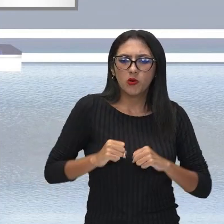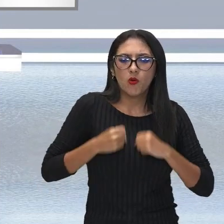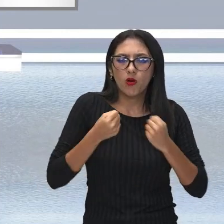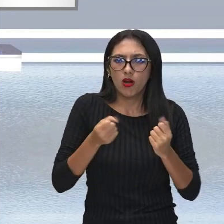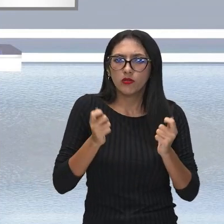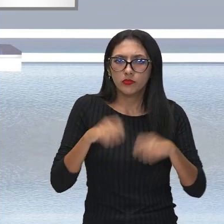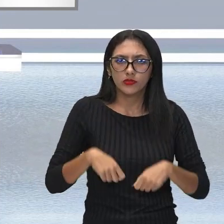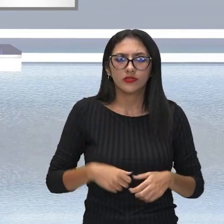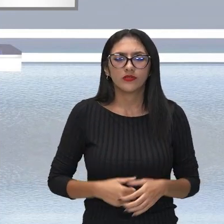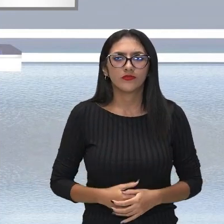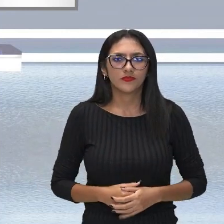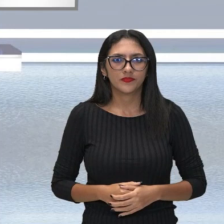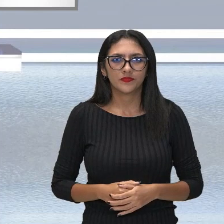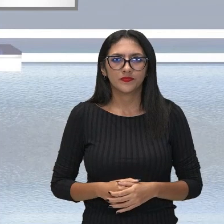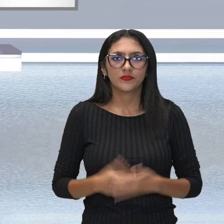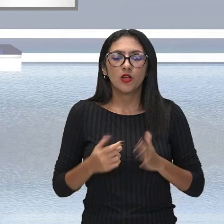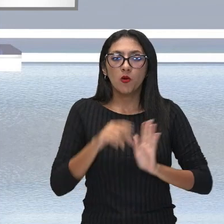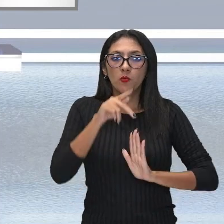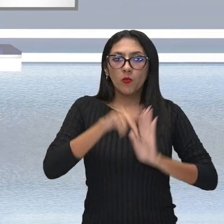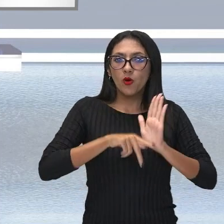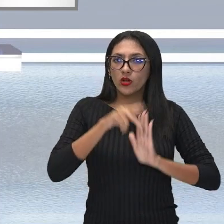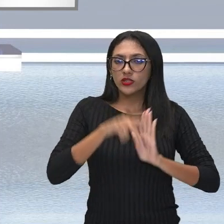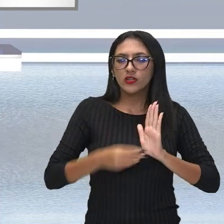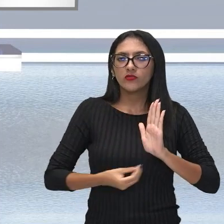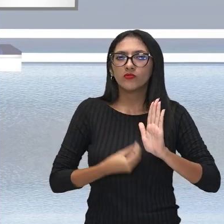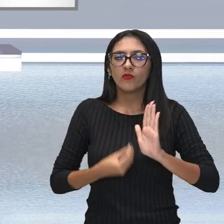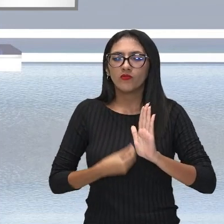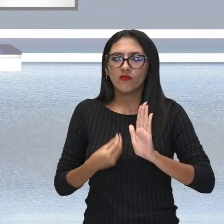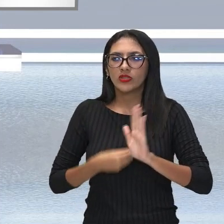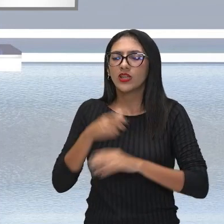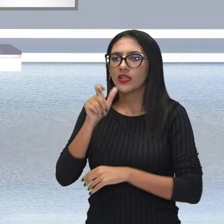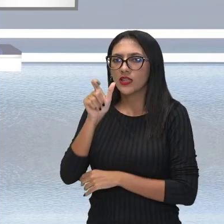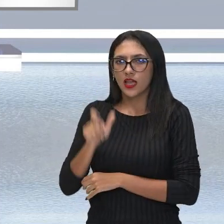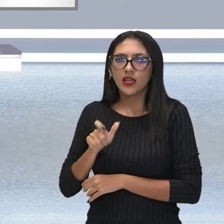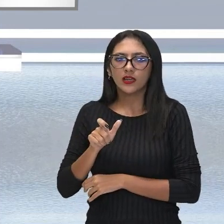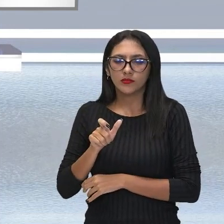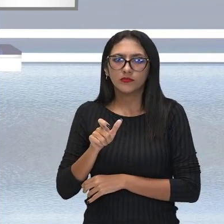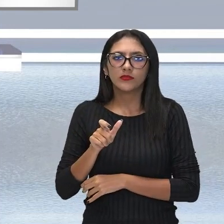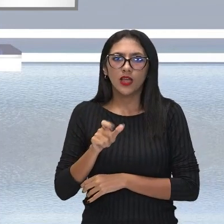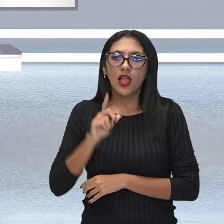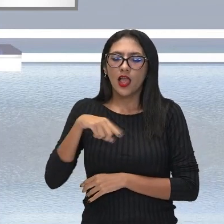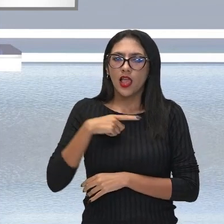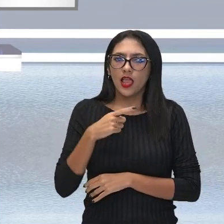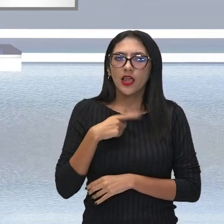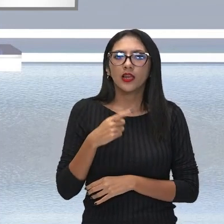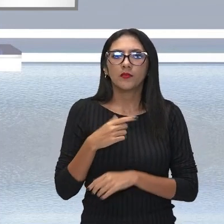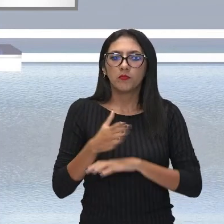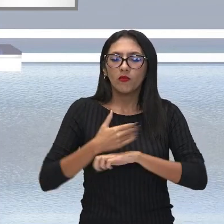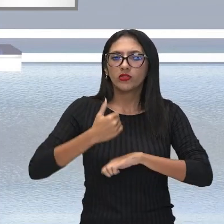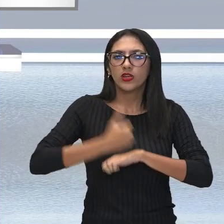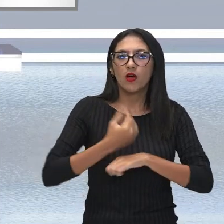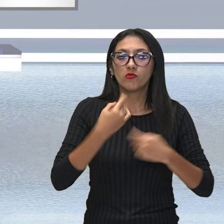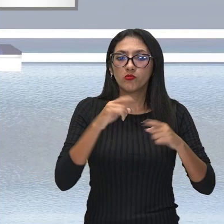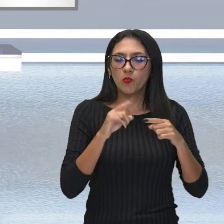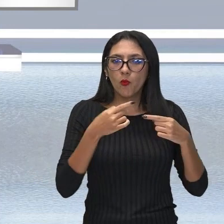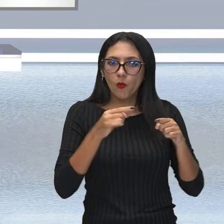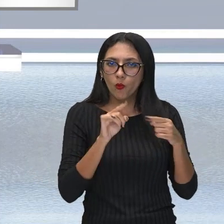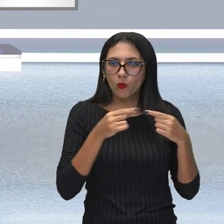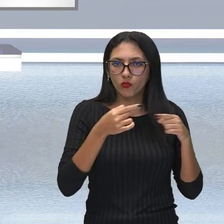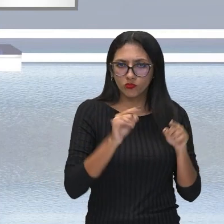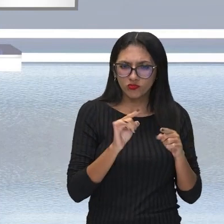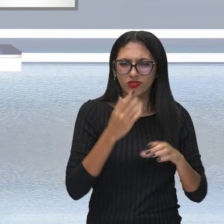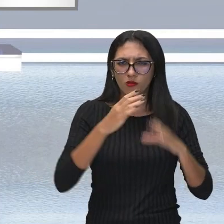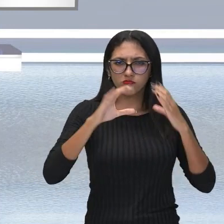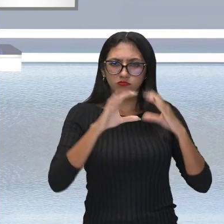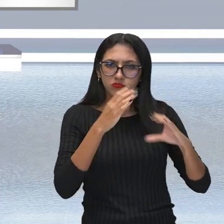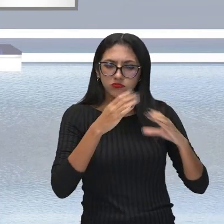o projeto de vida dela, olha só, ela é uma rapper e ativista. O projeto de vida dela, ela trabalha com música, que ela é uma rapper, e ela